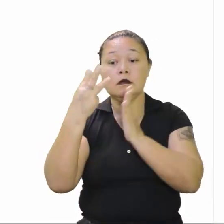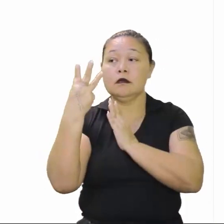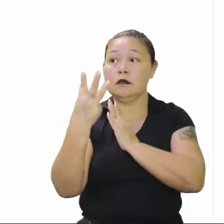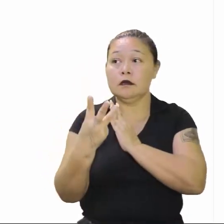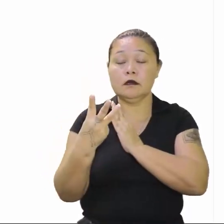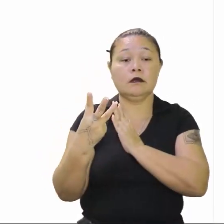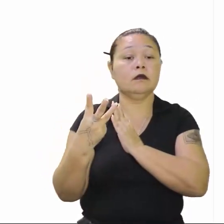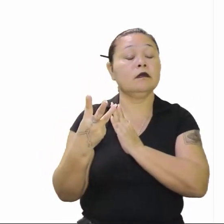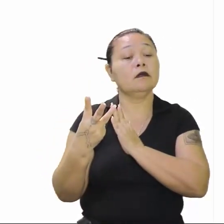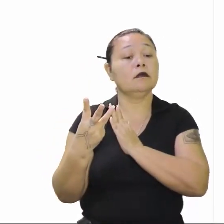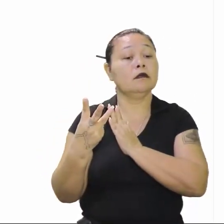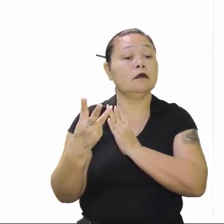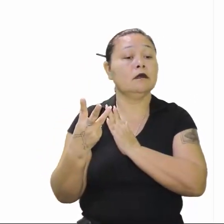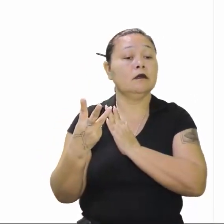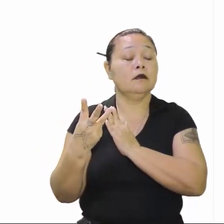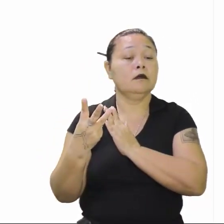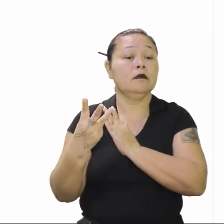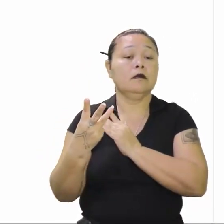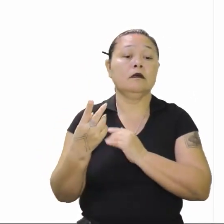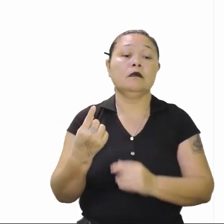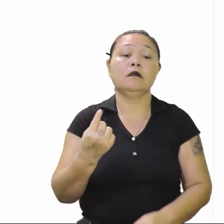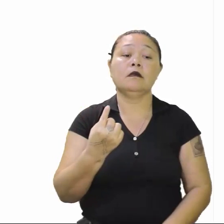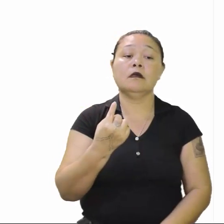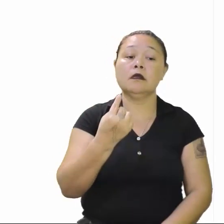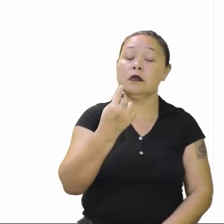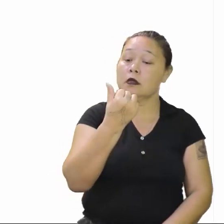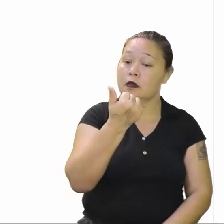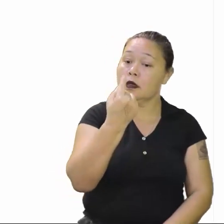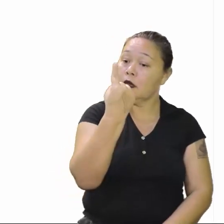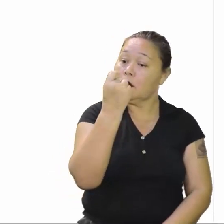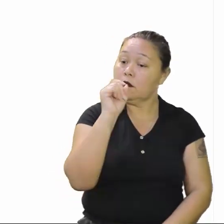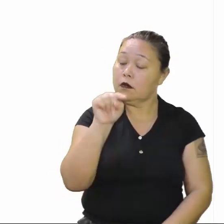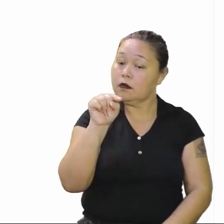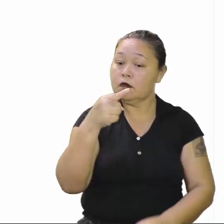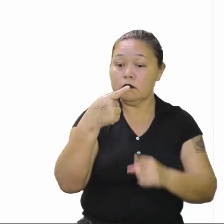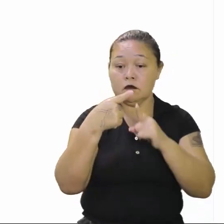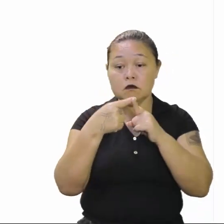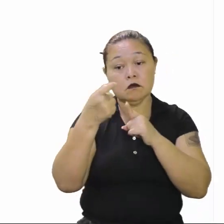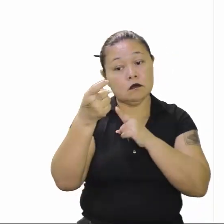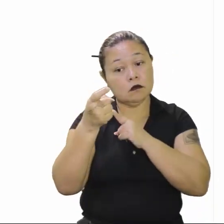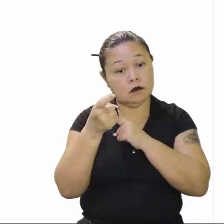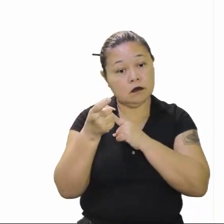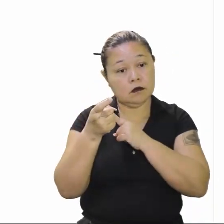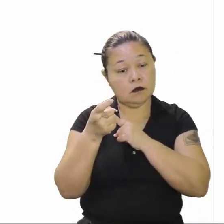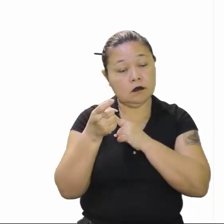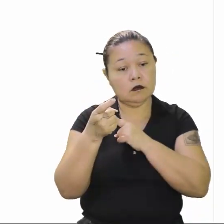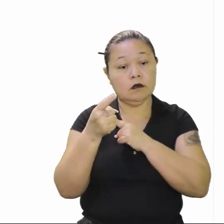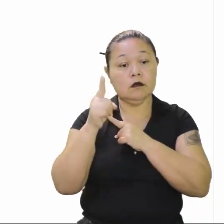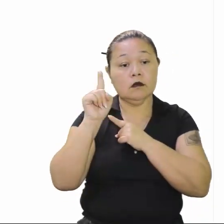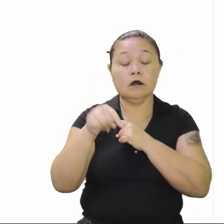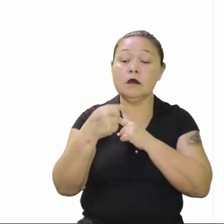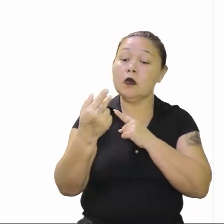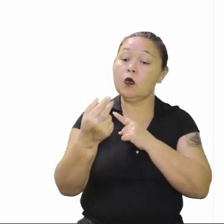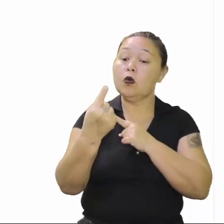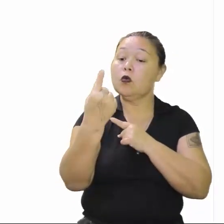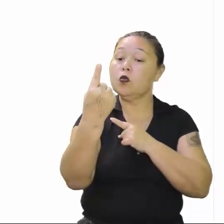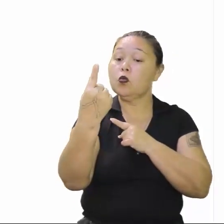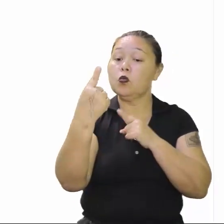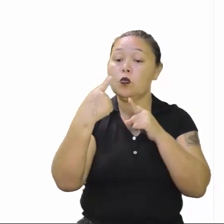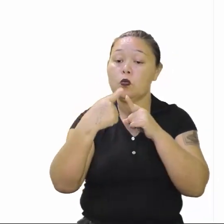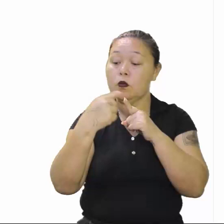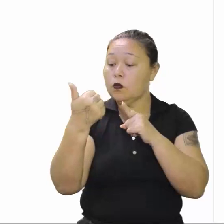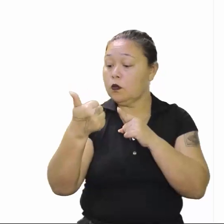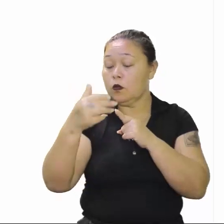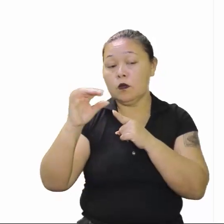Olha só, 1.000 vezes x é igual a 1 vezes 10. Lembrando